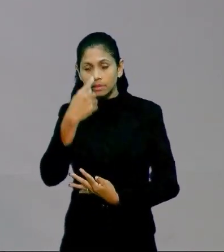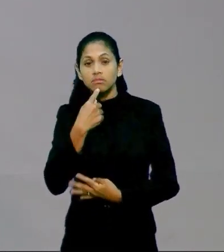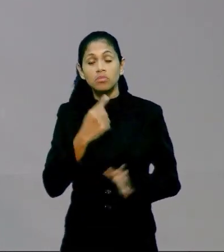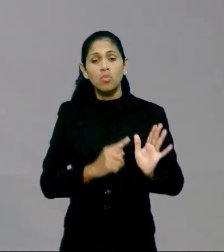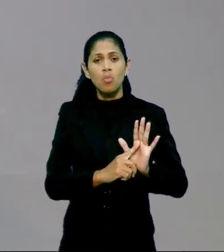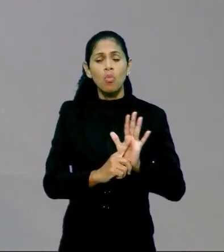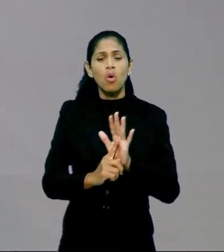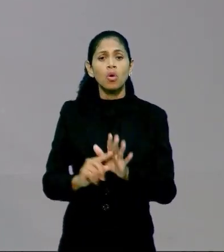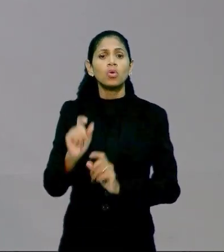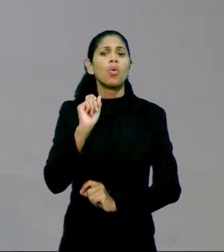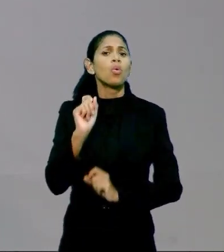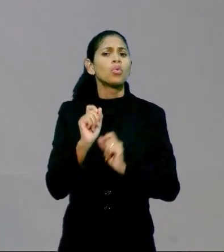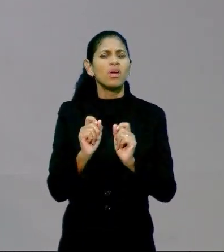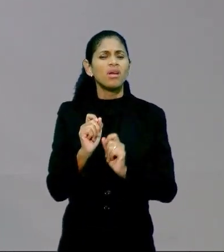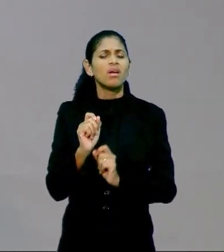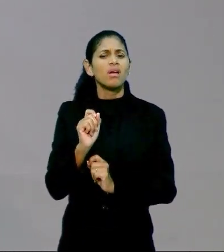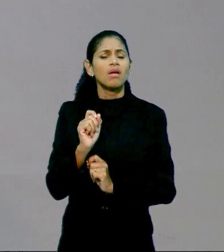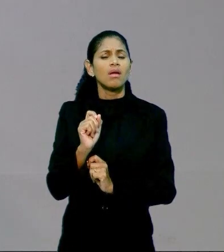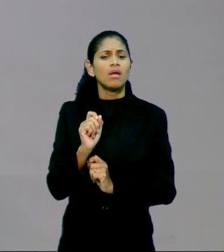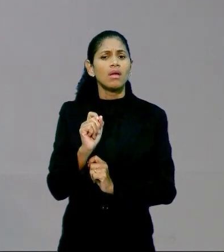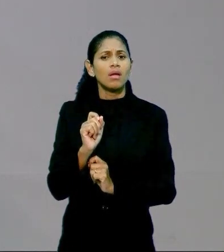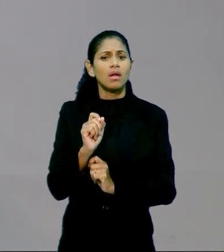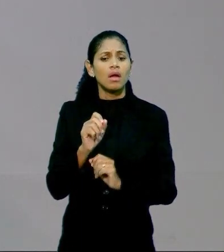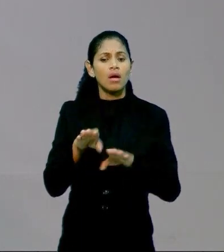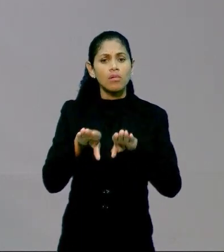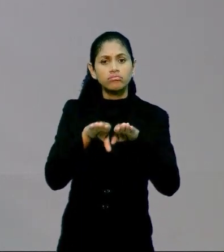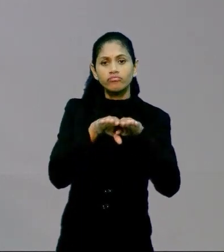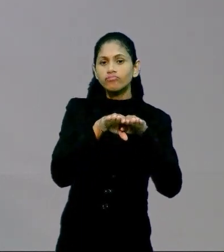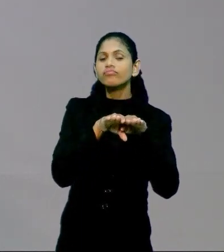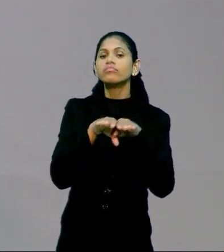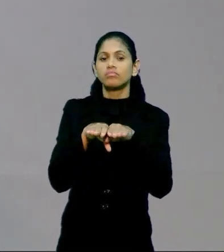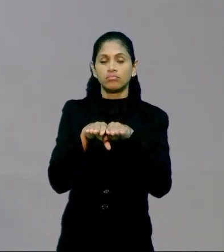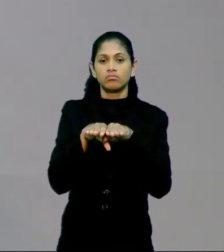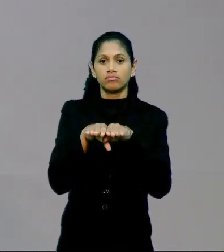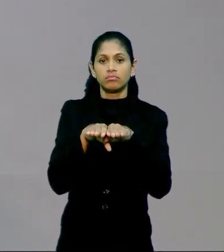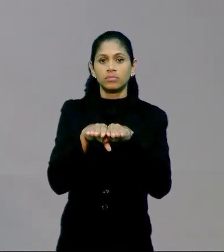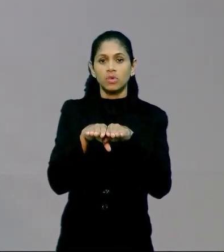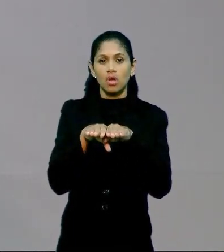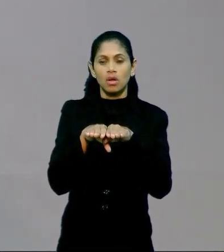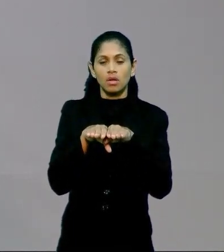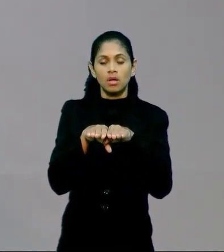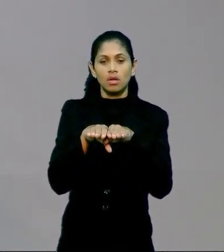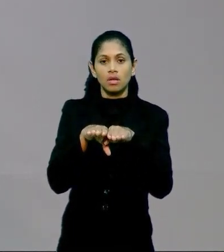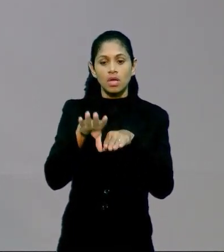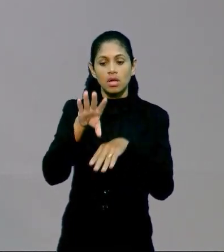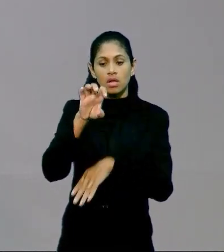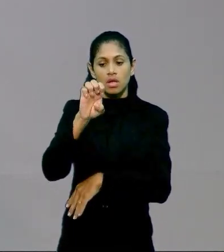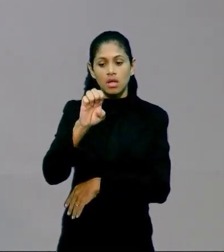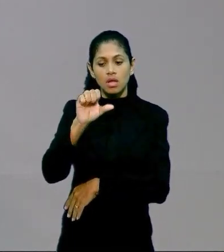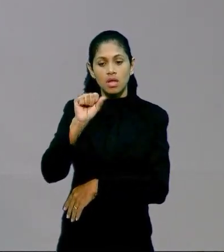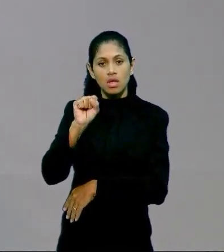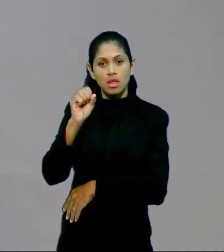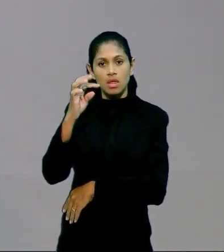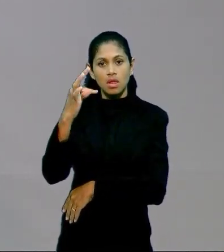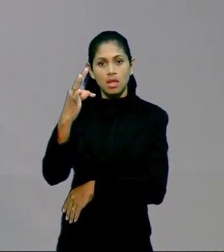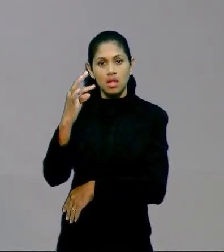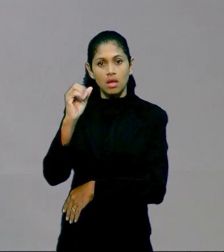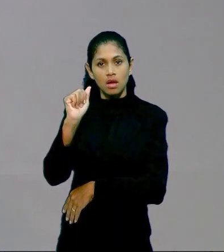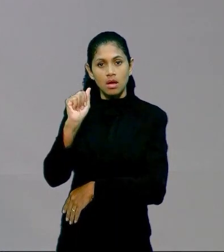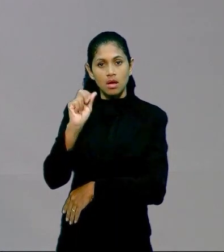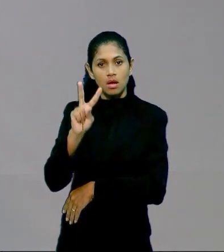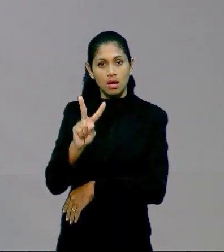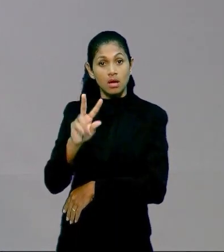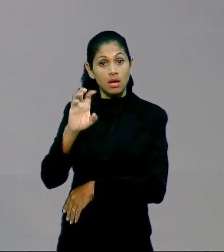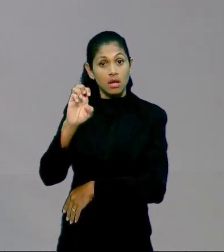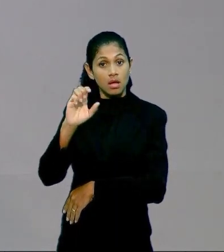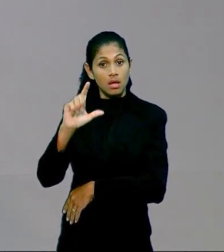estável. Acho que todo mundo gostaria de ter sua casa, seu carro, um emprego fixo, né? Para começar a comprar suas coisas